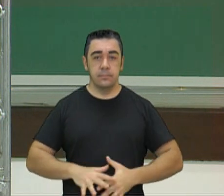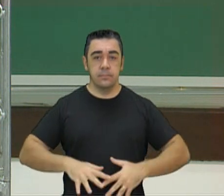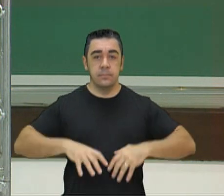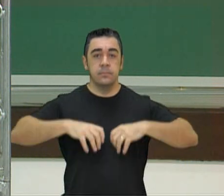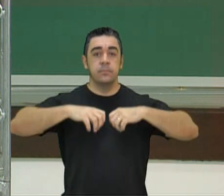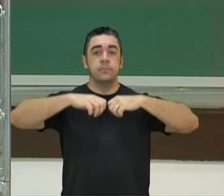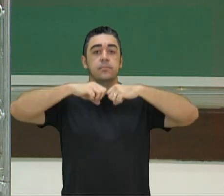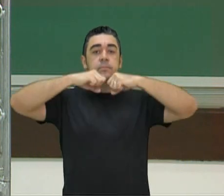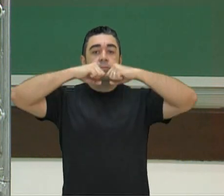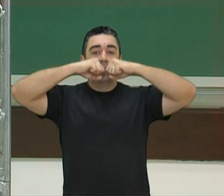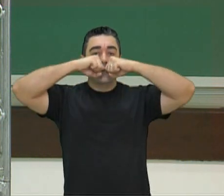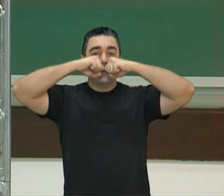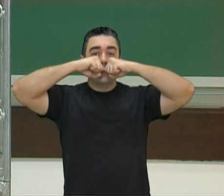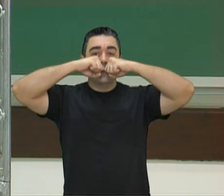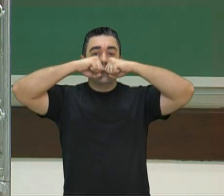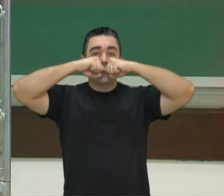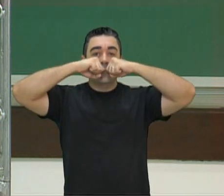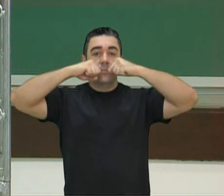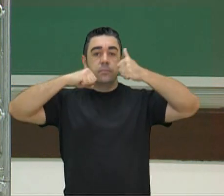Mantém o ar